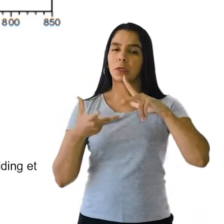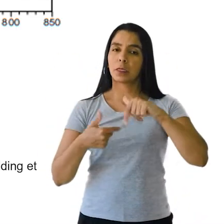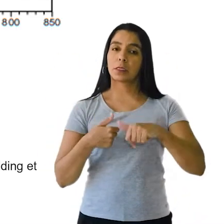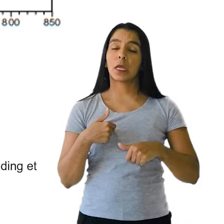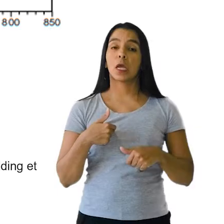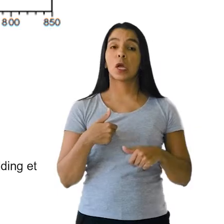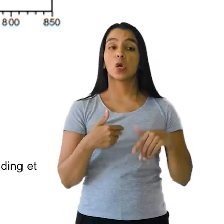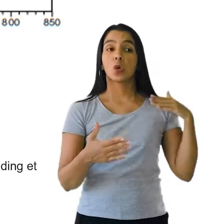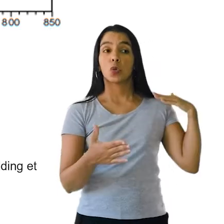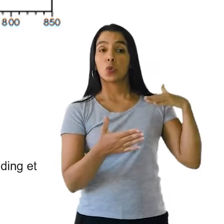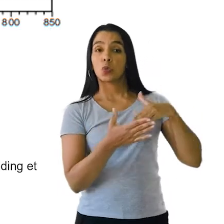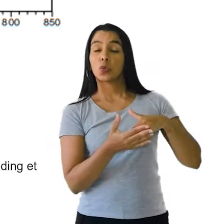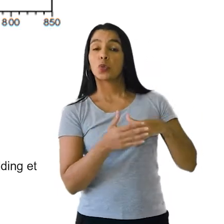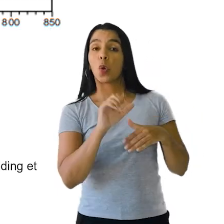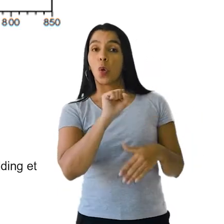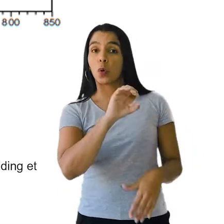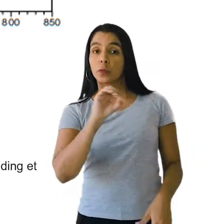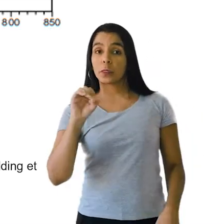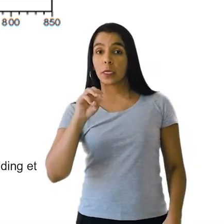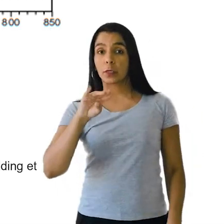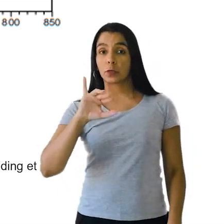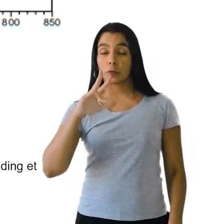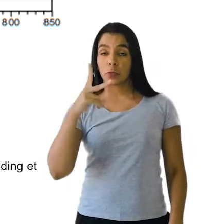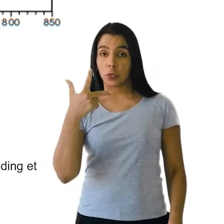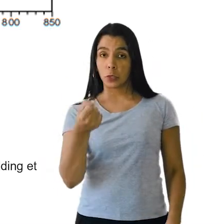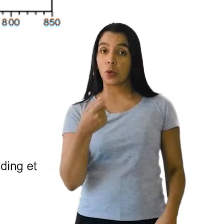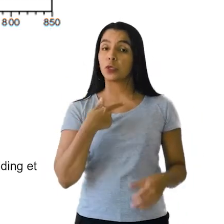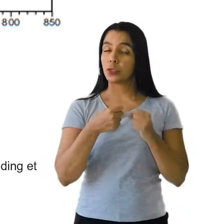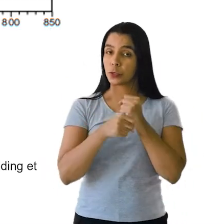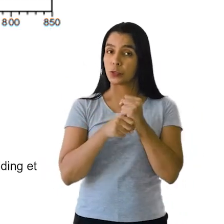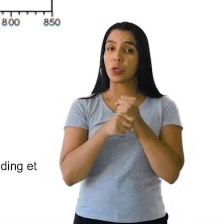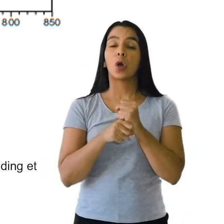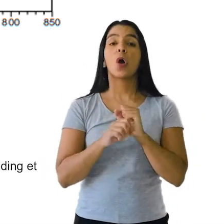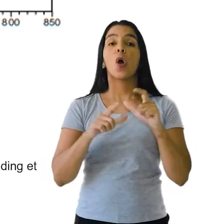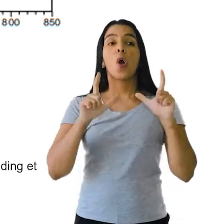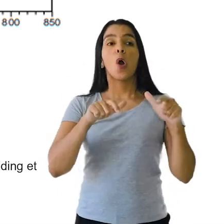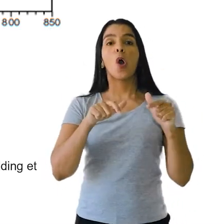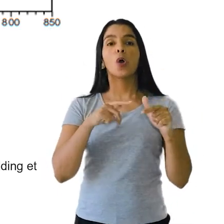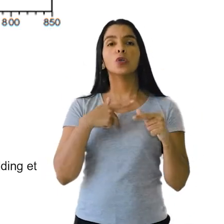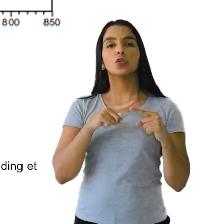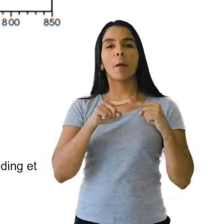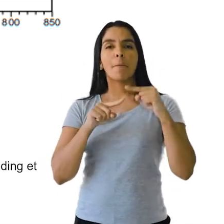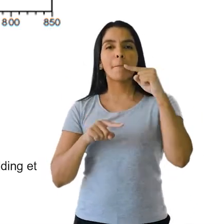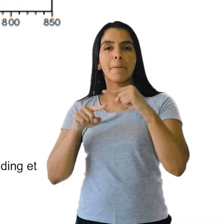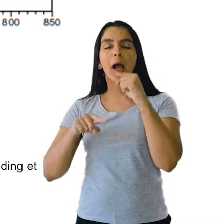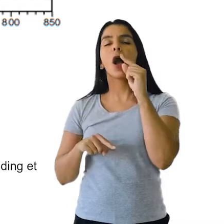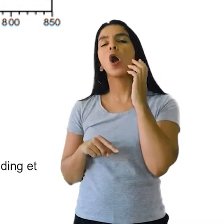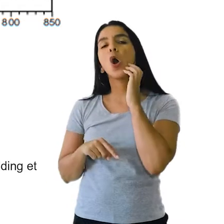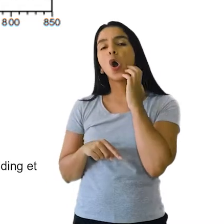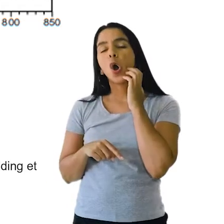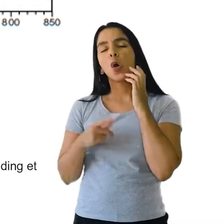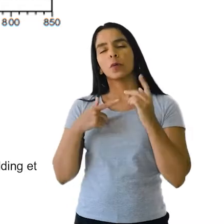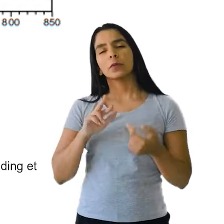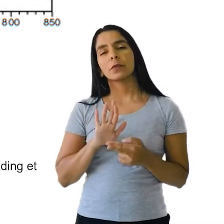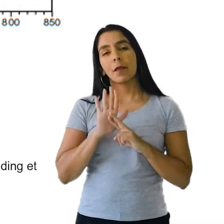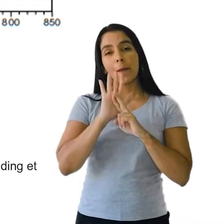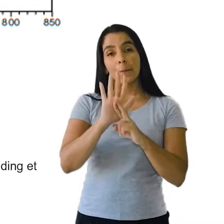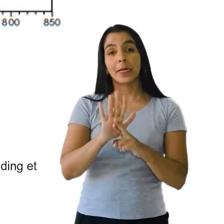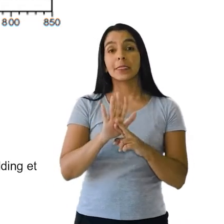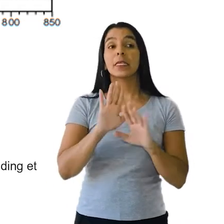aí a evolução do clima da Terra dos últimos 800 milhões de anos, aonde as barras